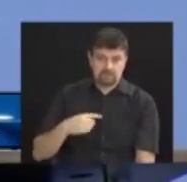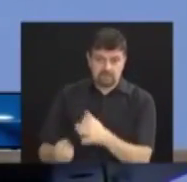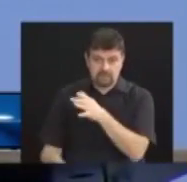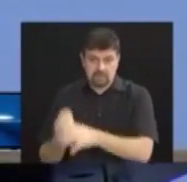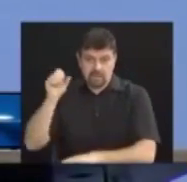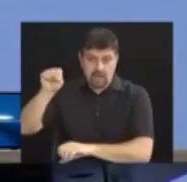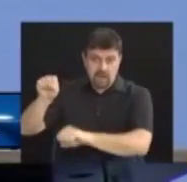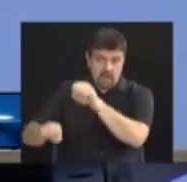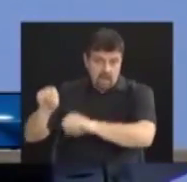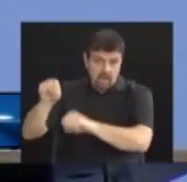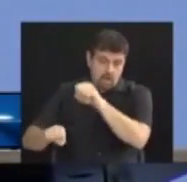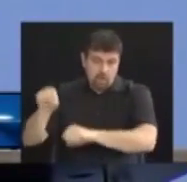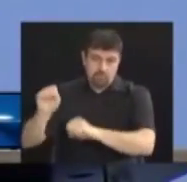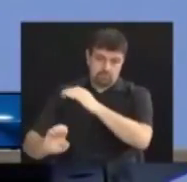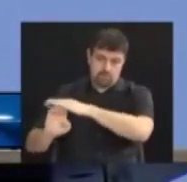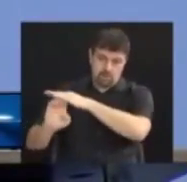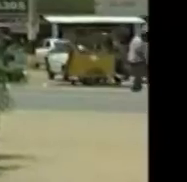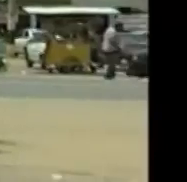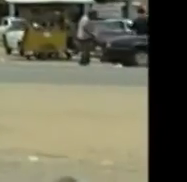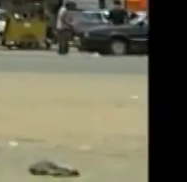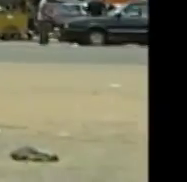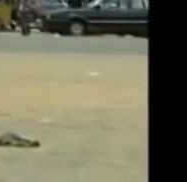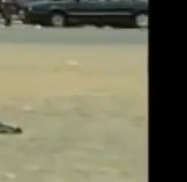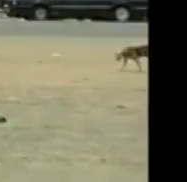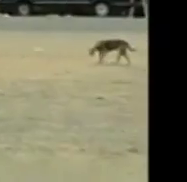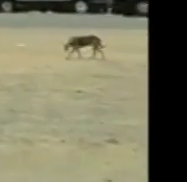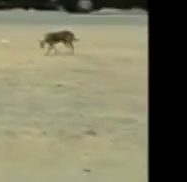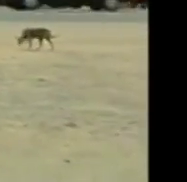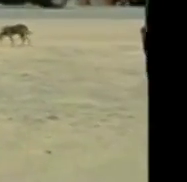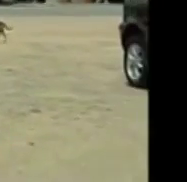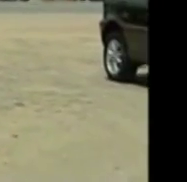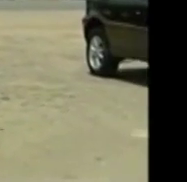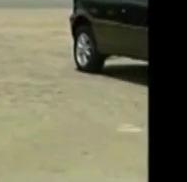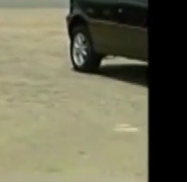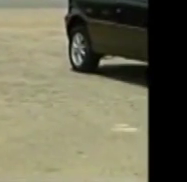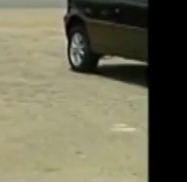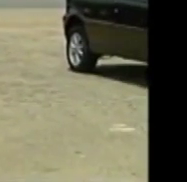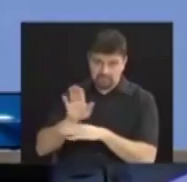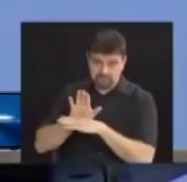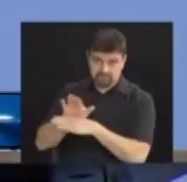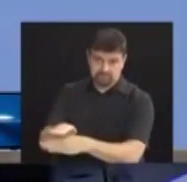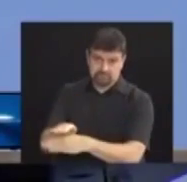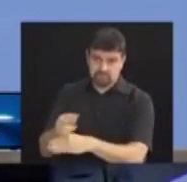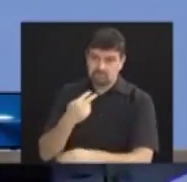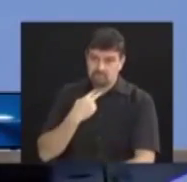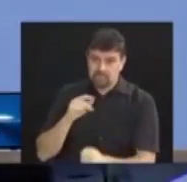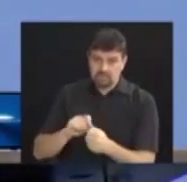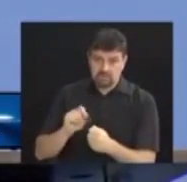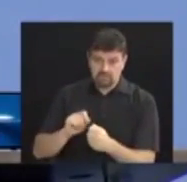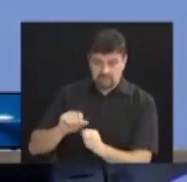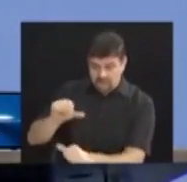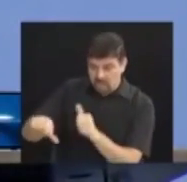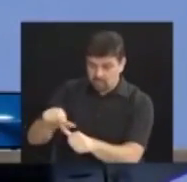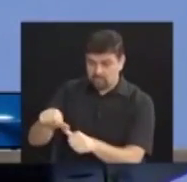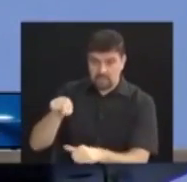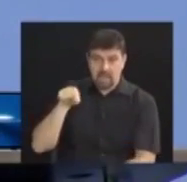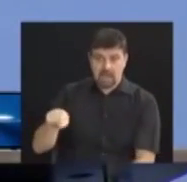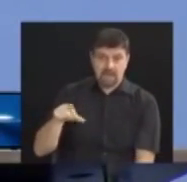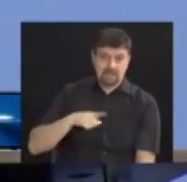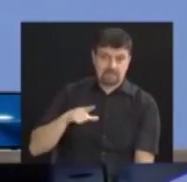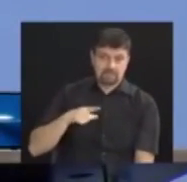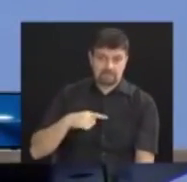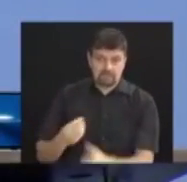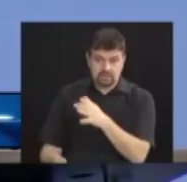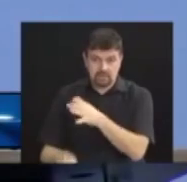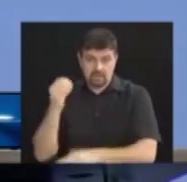já seria uma visão econômica que vai surgir com a firmação do aeroporto naquela área. Uma perspectiva que é o que teme-se naquela